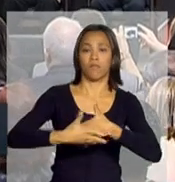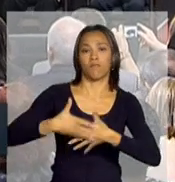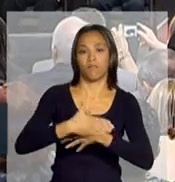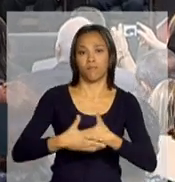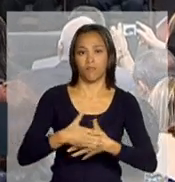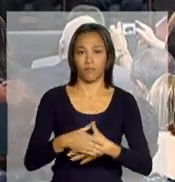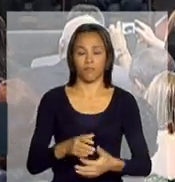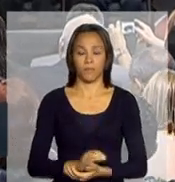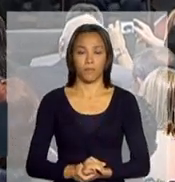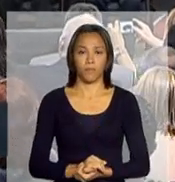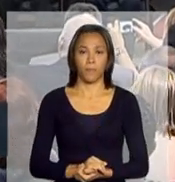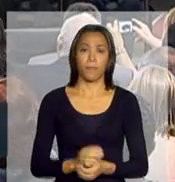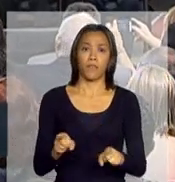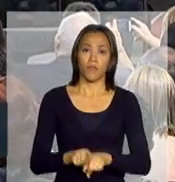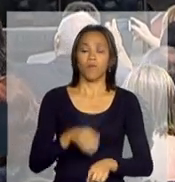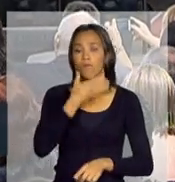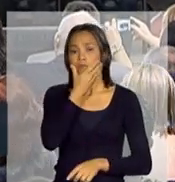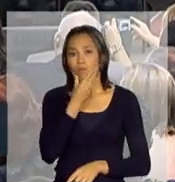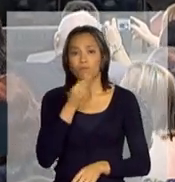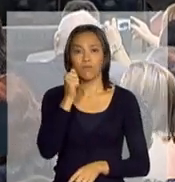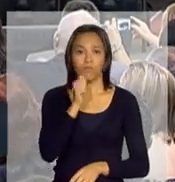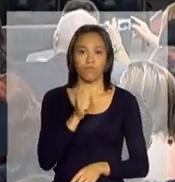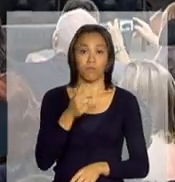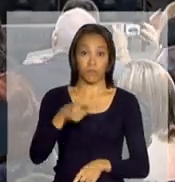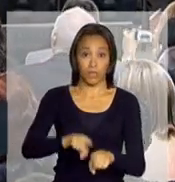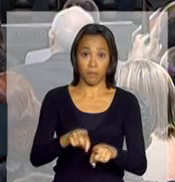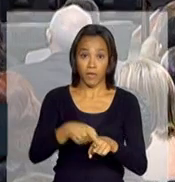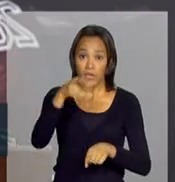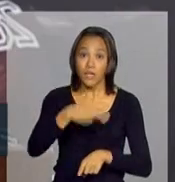reinal Senor senores